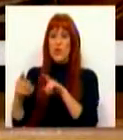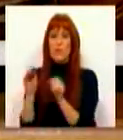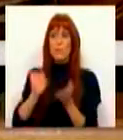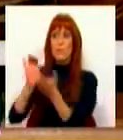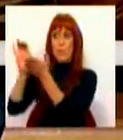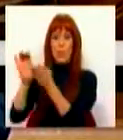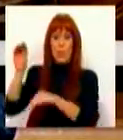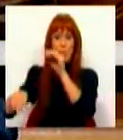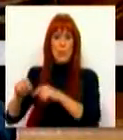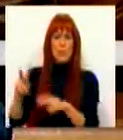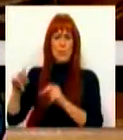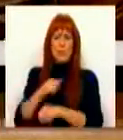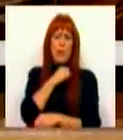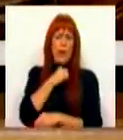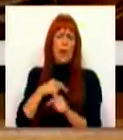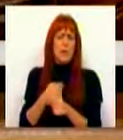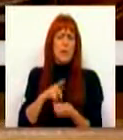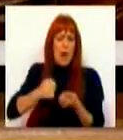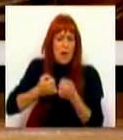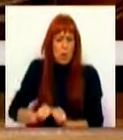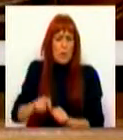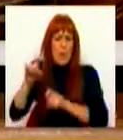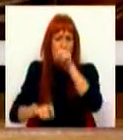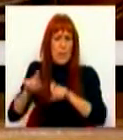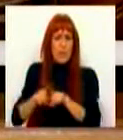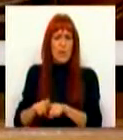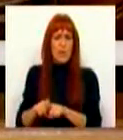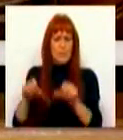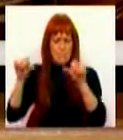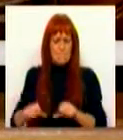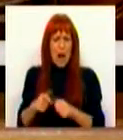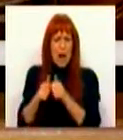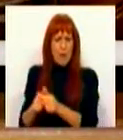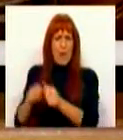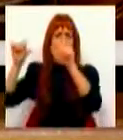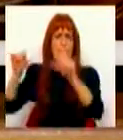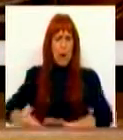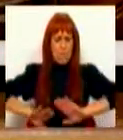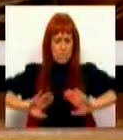offshores, negligência, ocultação estatística e deficiente acompanhamento.